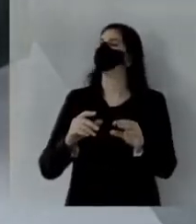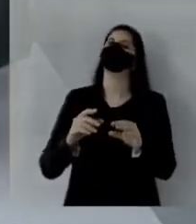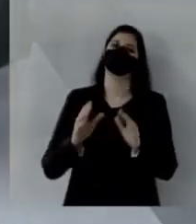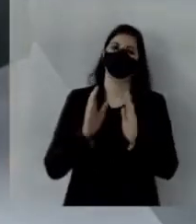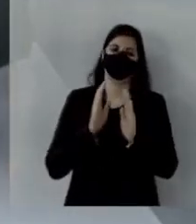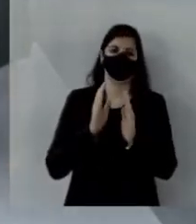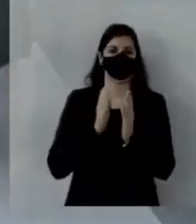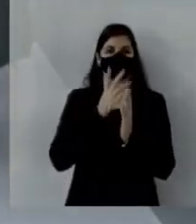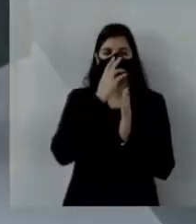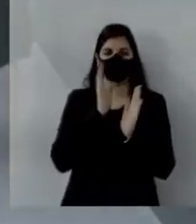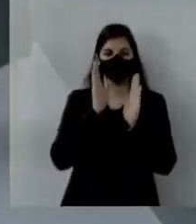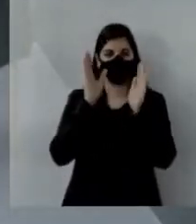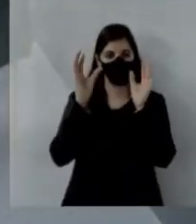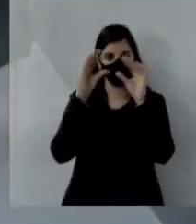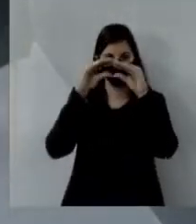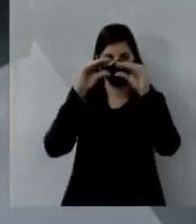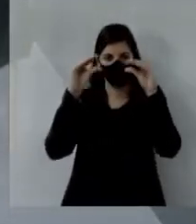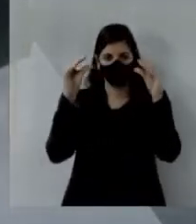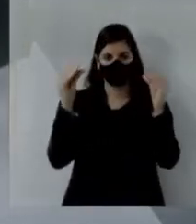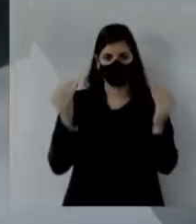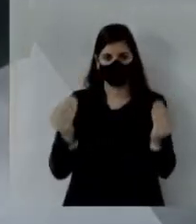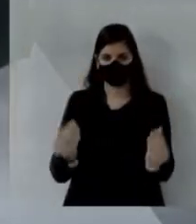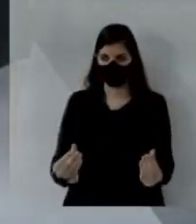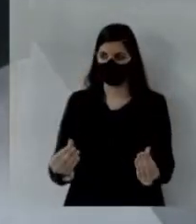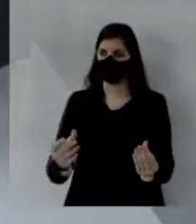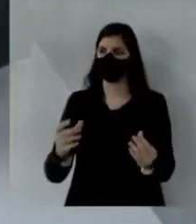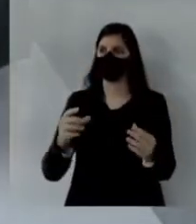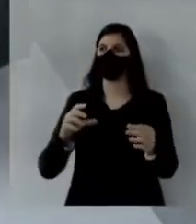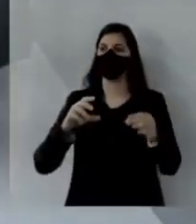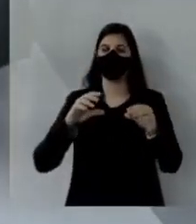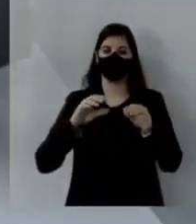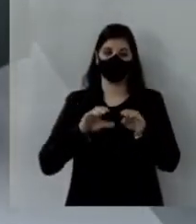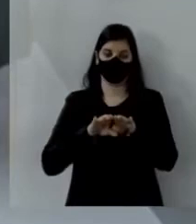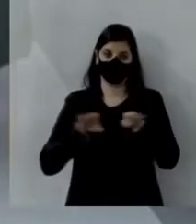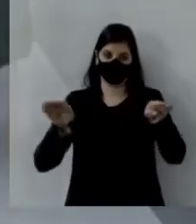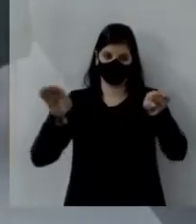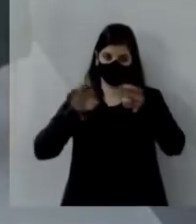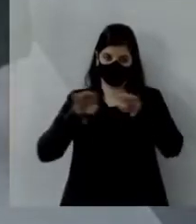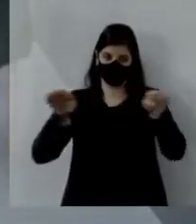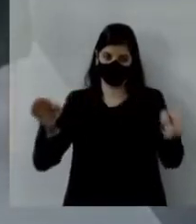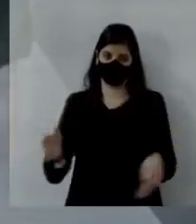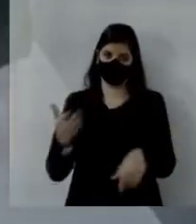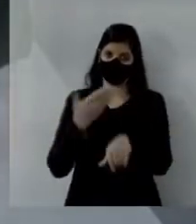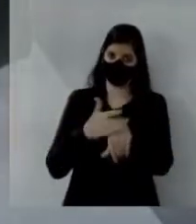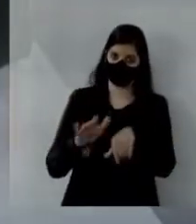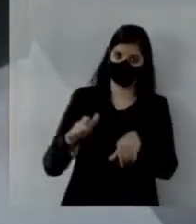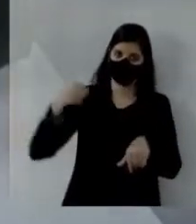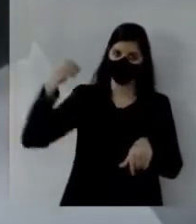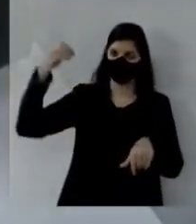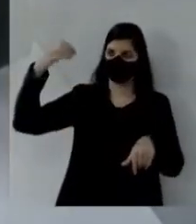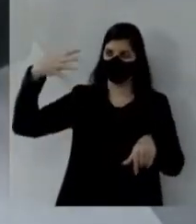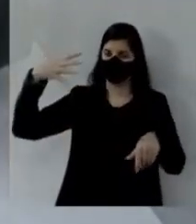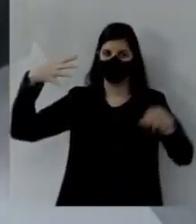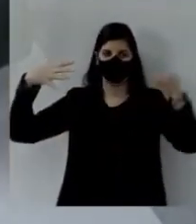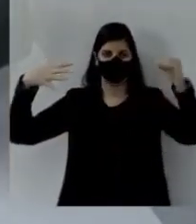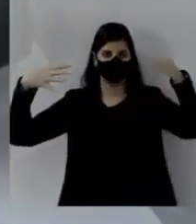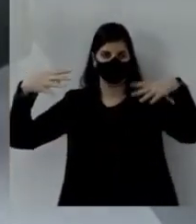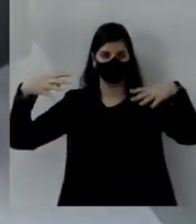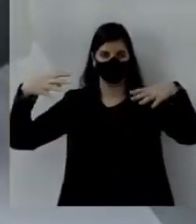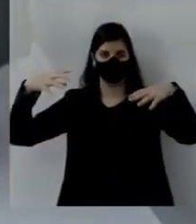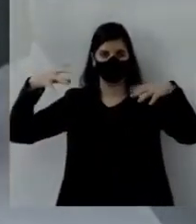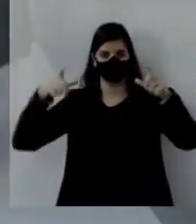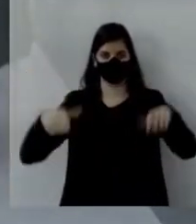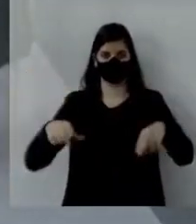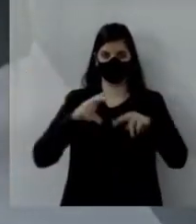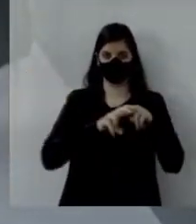reto. Então a gente tem o rack, o painel branco, né? A iluminação, a distribuição dos móveis, né?